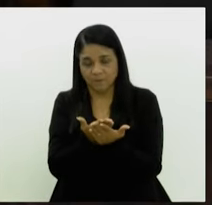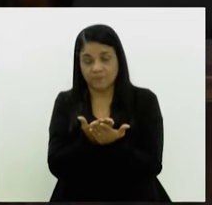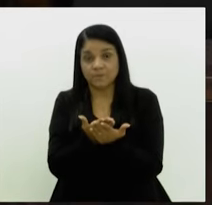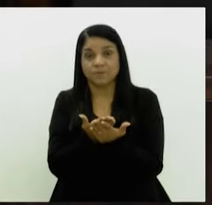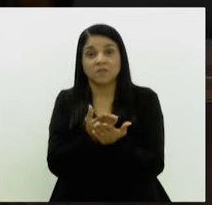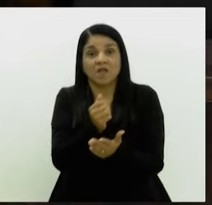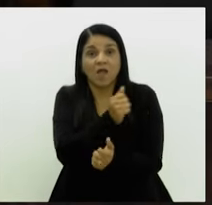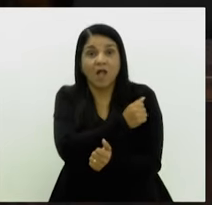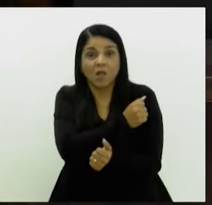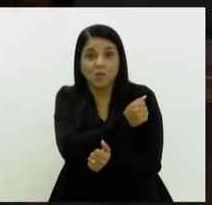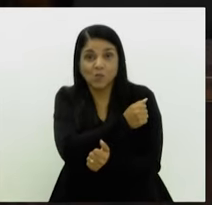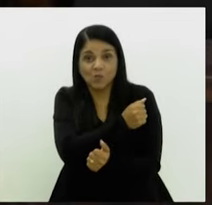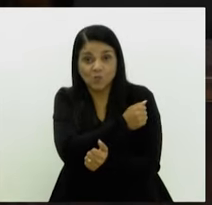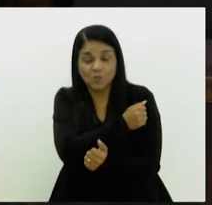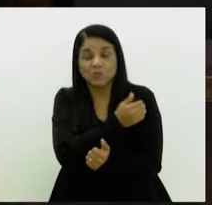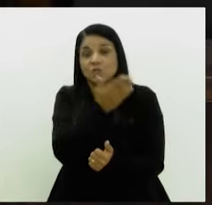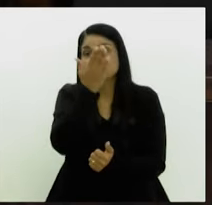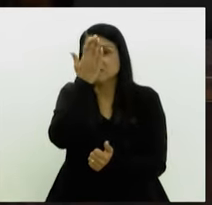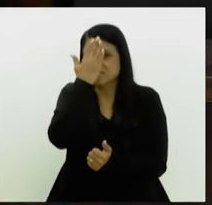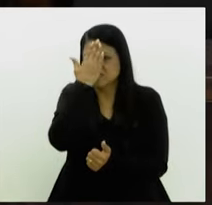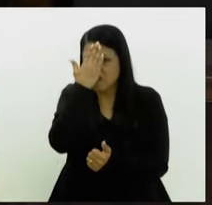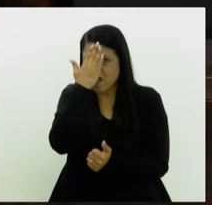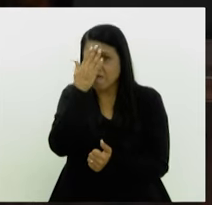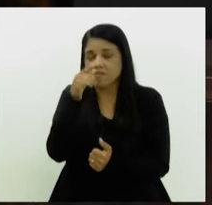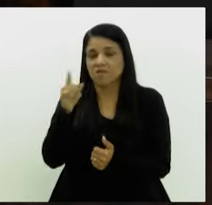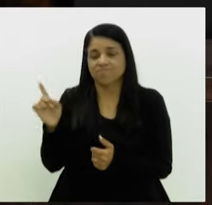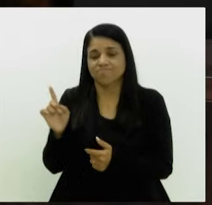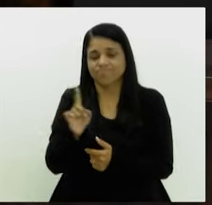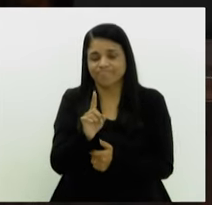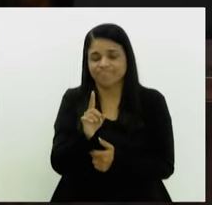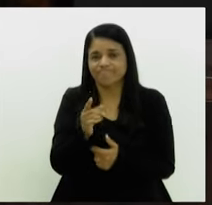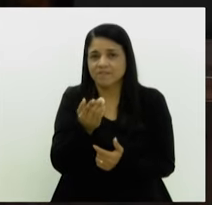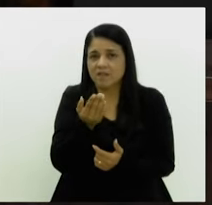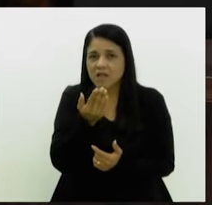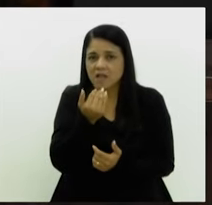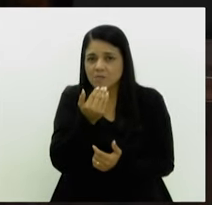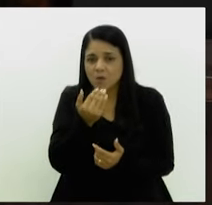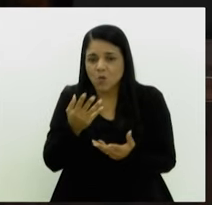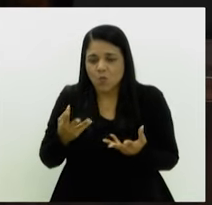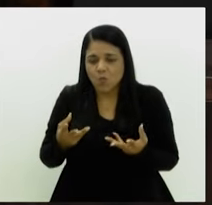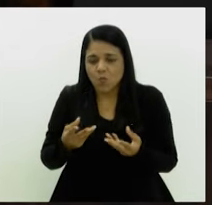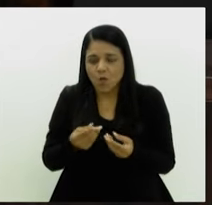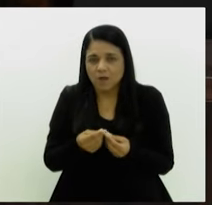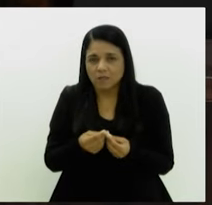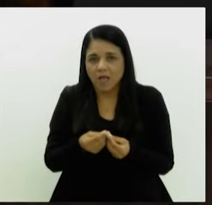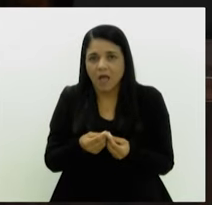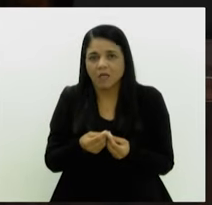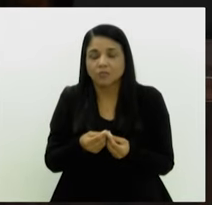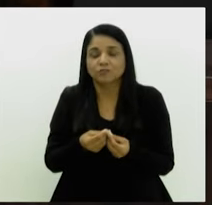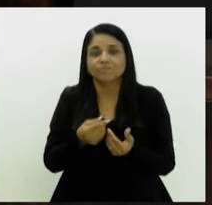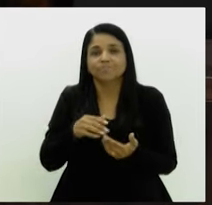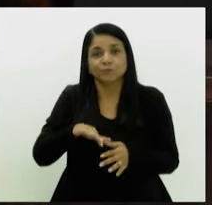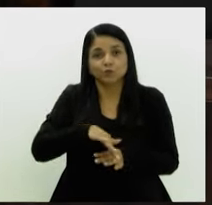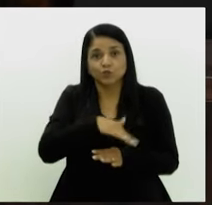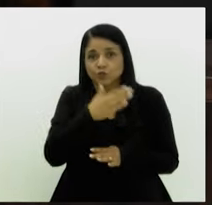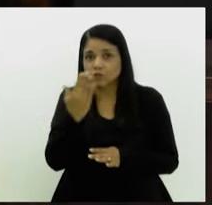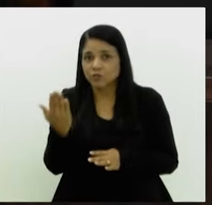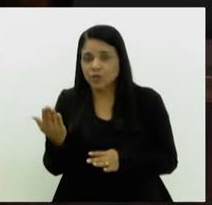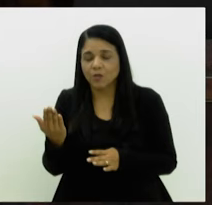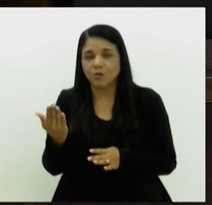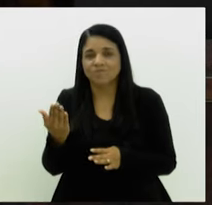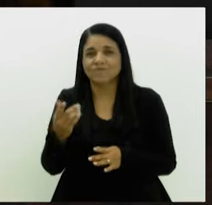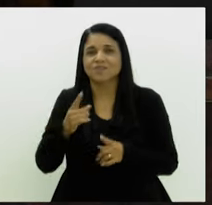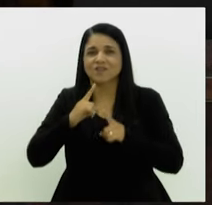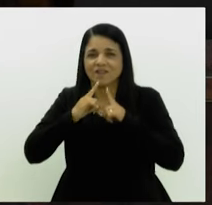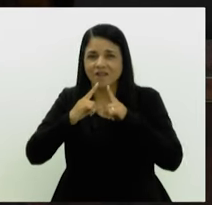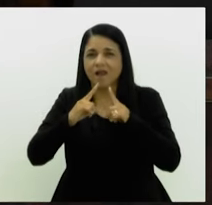vão exatamente sabendo que vai ter uma alimentação de qualificada e decente durante o dia inteiro, e eles estavam